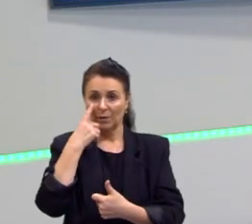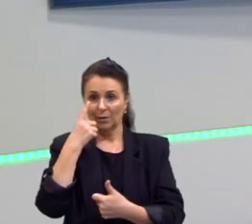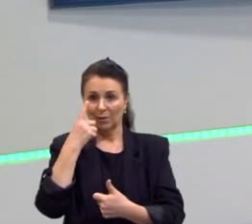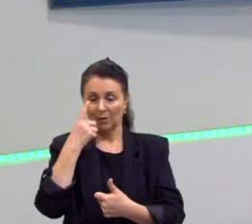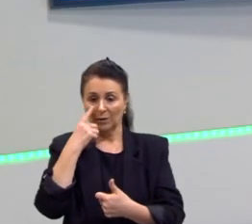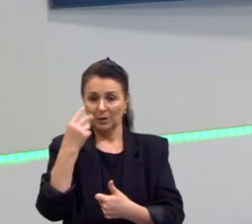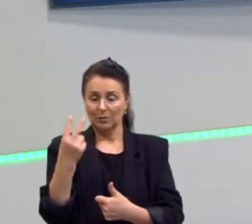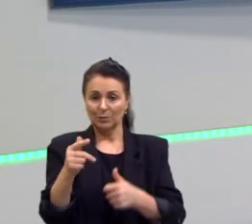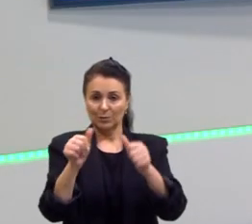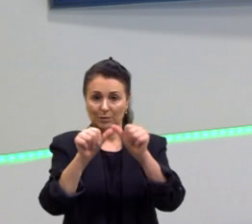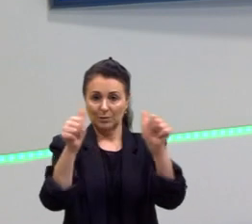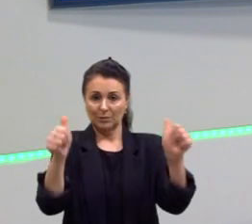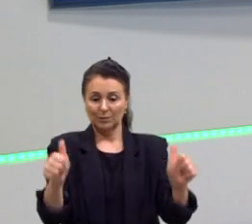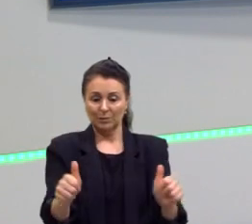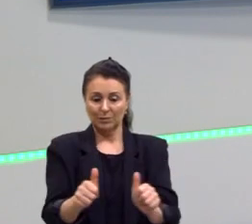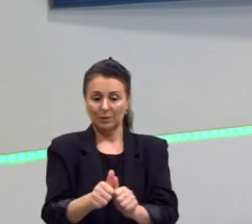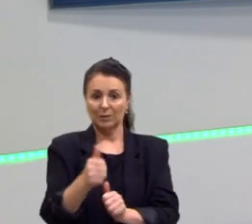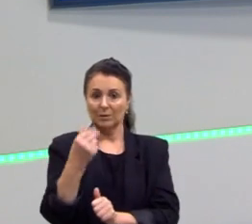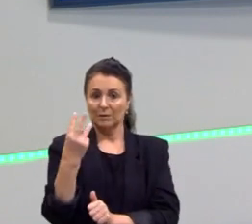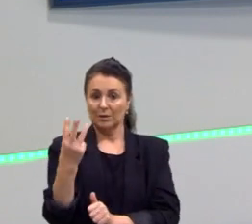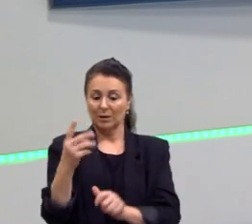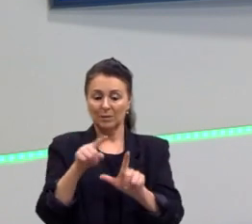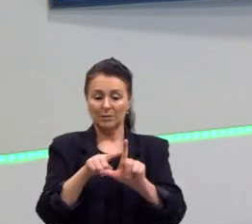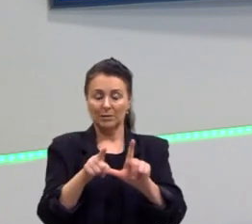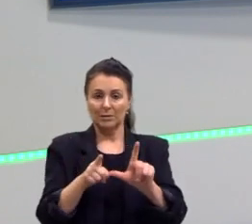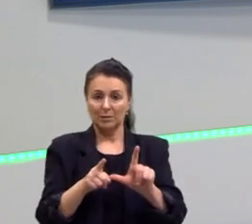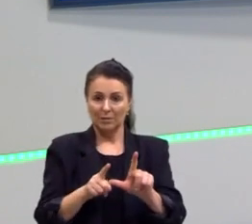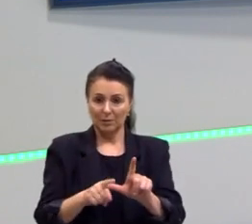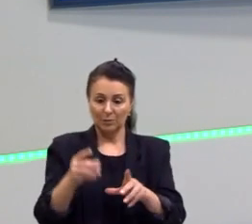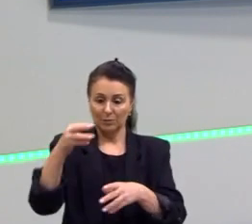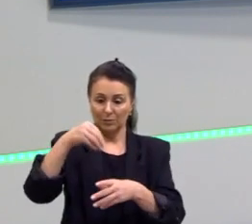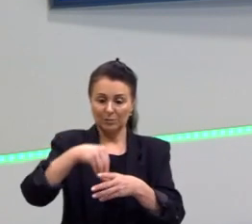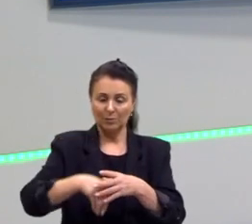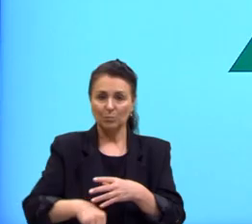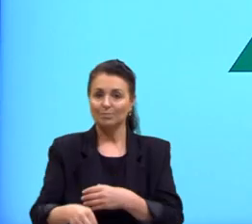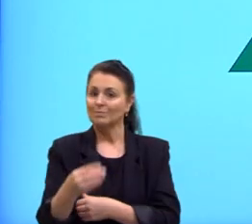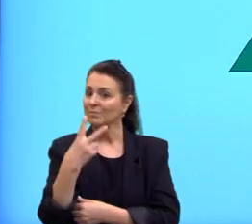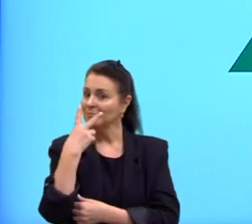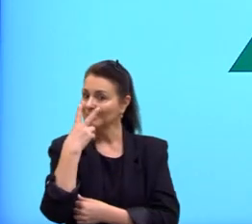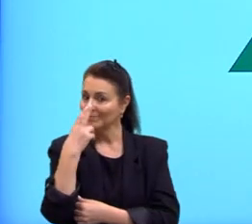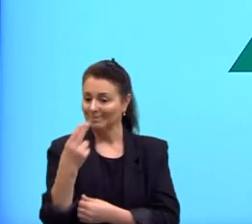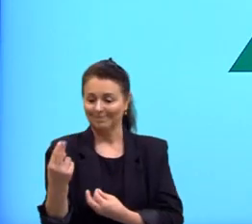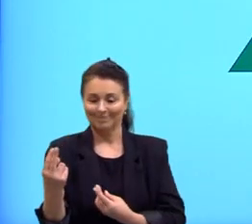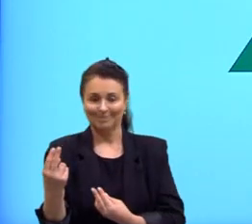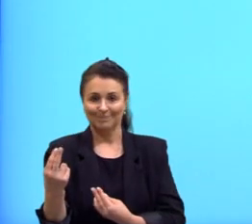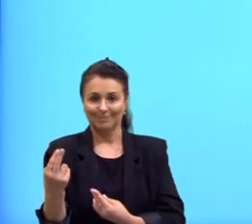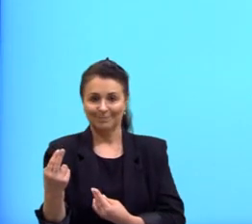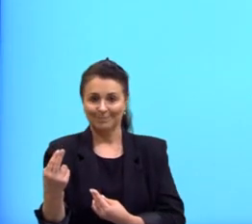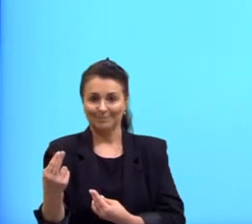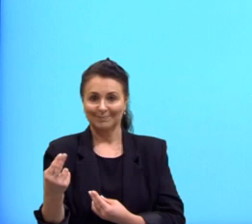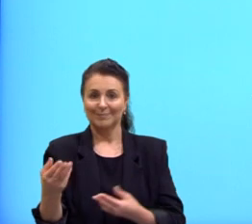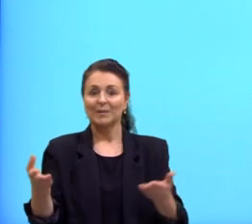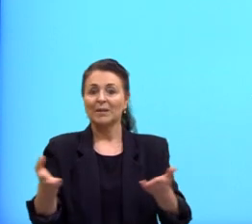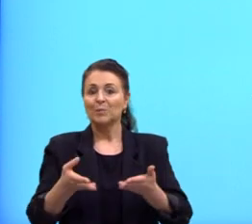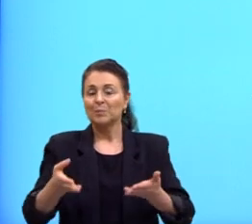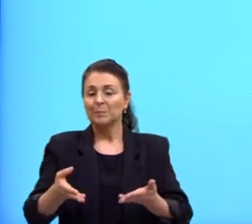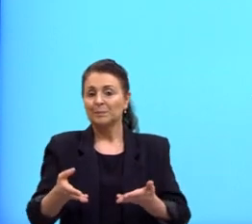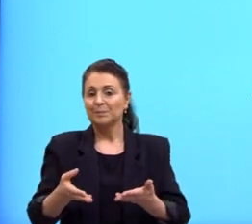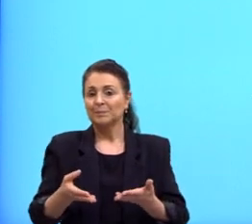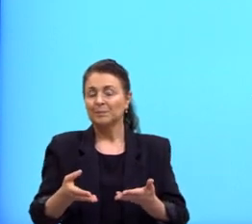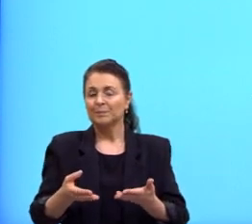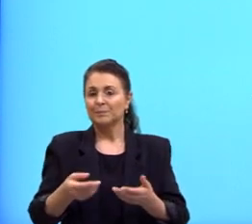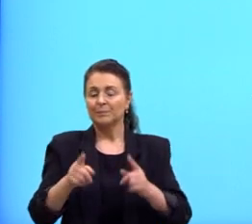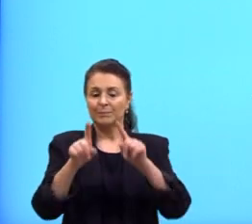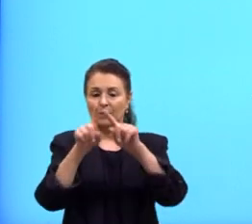possuem então três ângulos internos exatamente iguais o que que nós conseguimos definir a partir disto